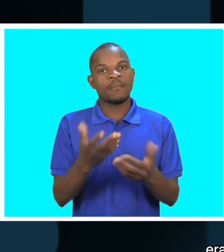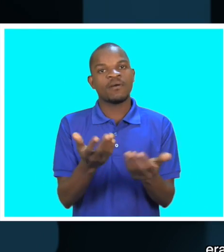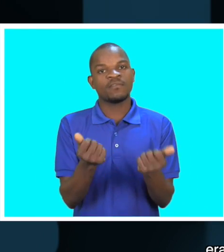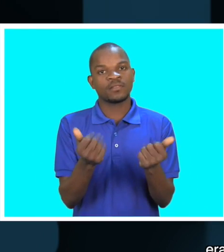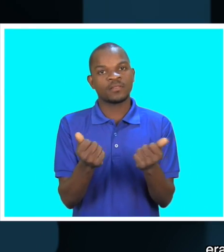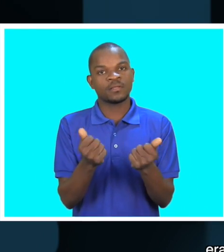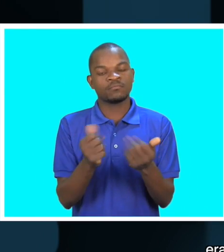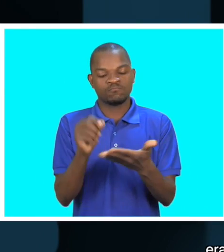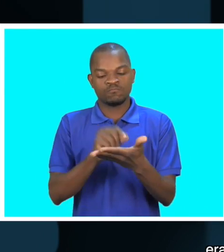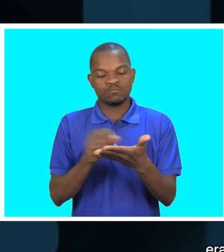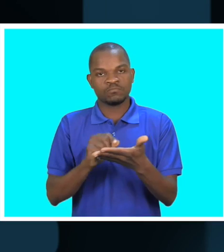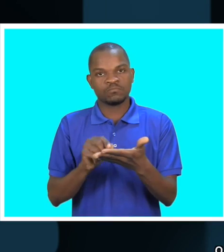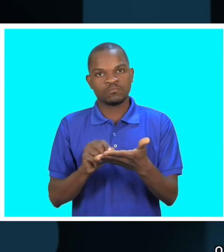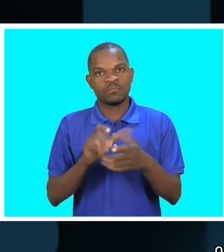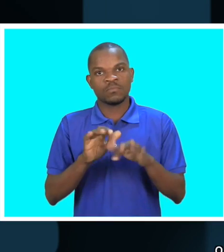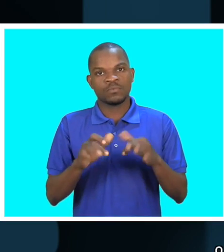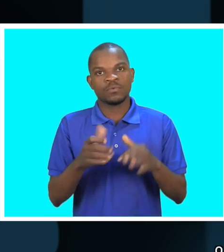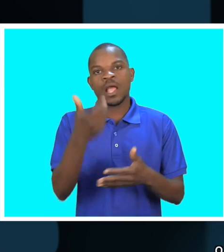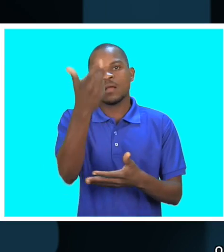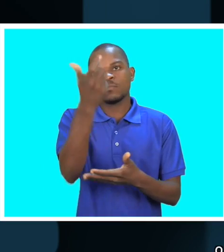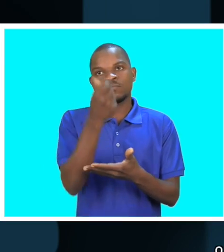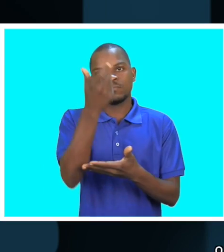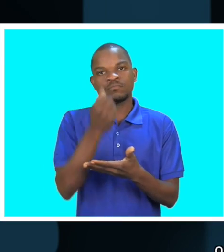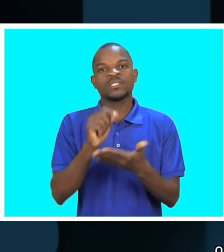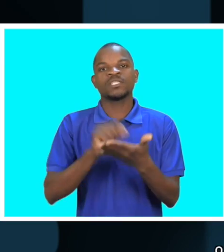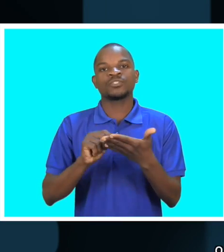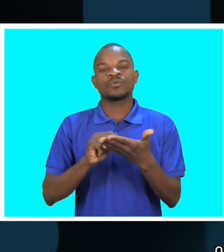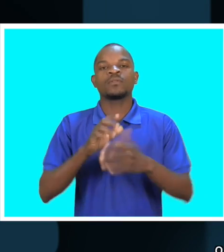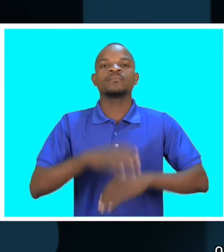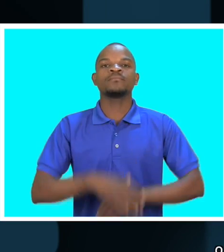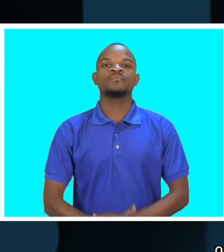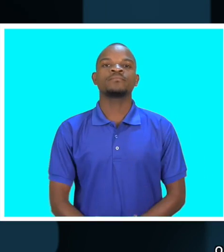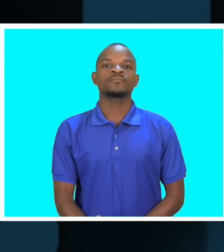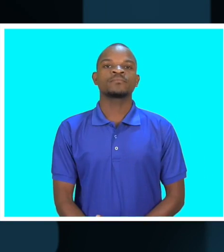que facilitasse o registro dos apontamentos na escola.